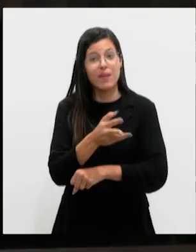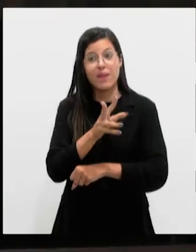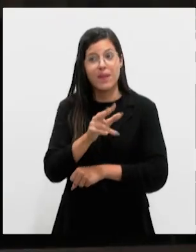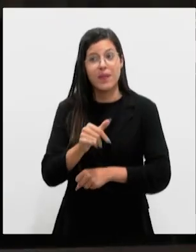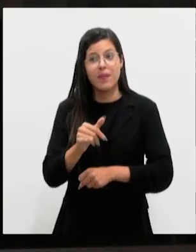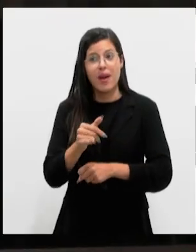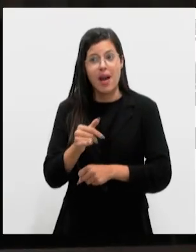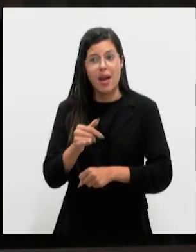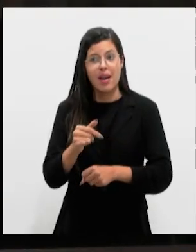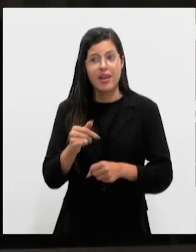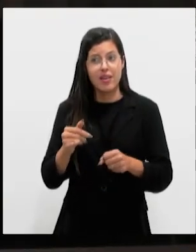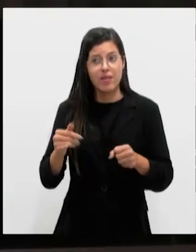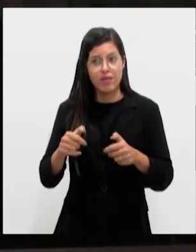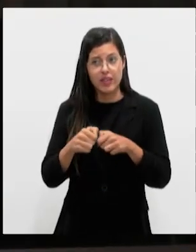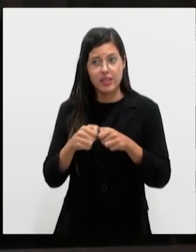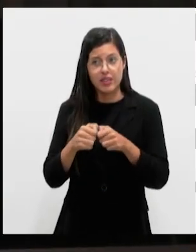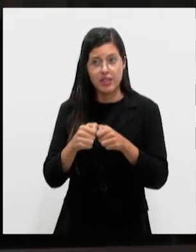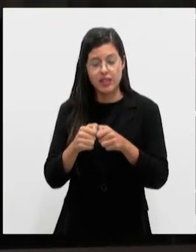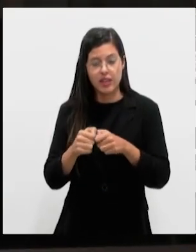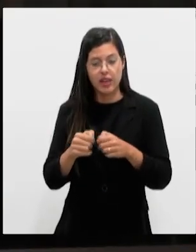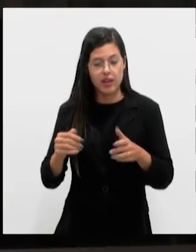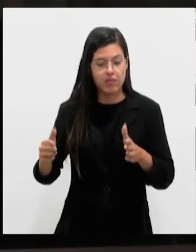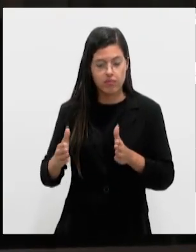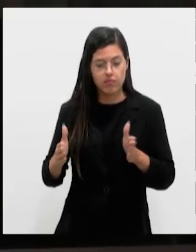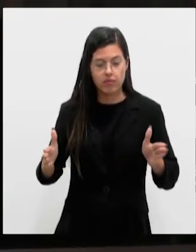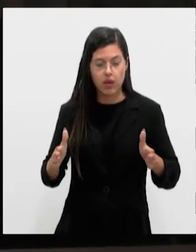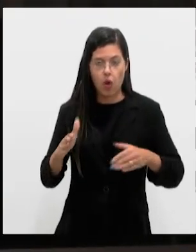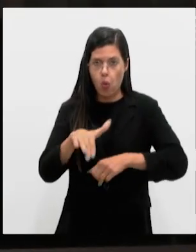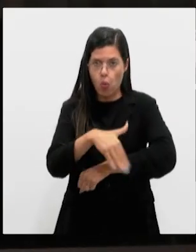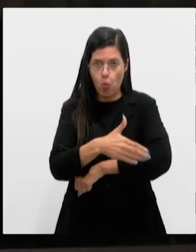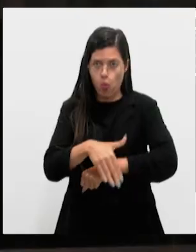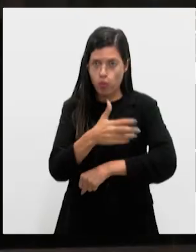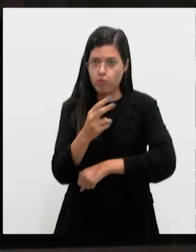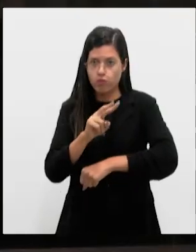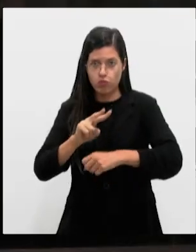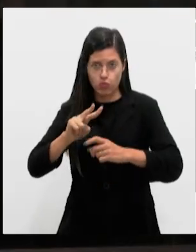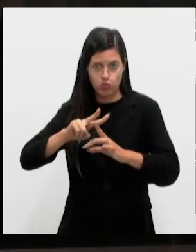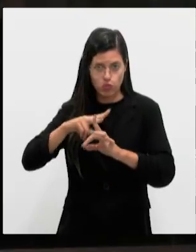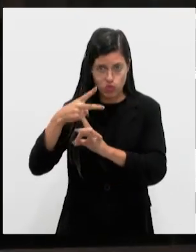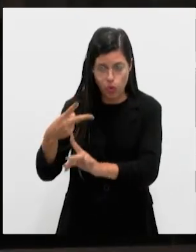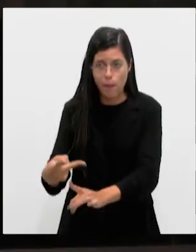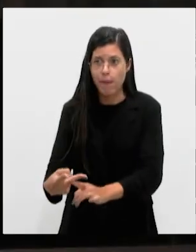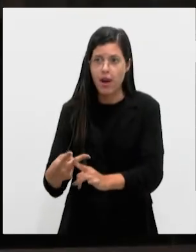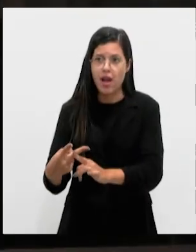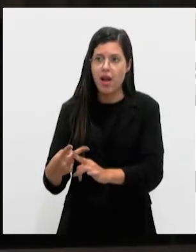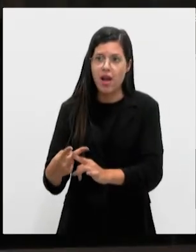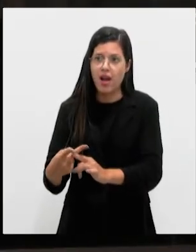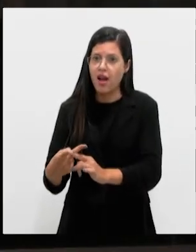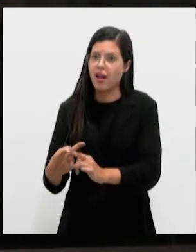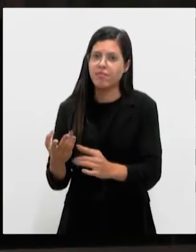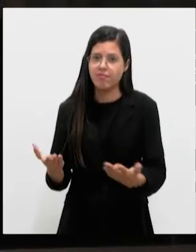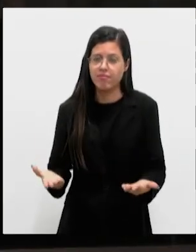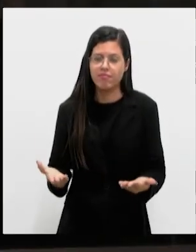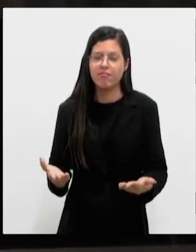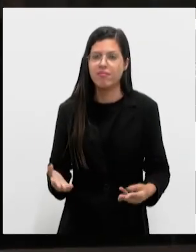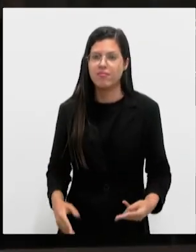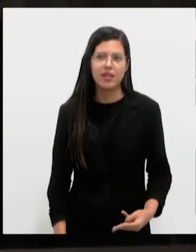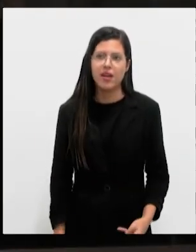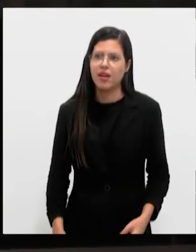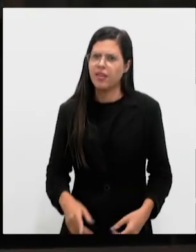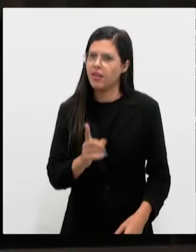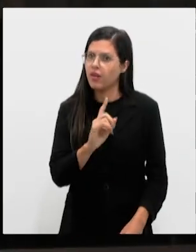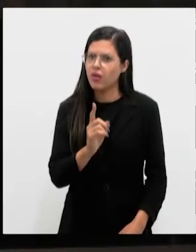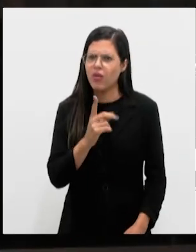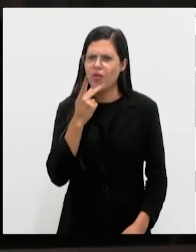duplicar aquele acesso a Sepitiba. Não aguento aquele quebra-molas, não é possível. Não me